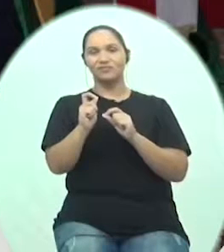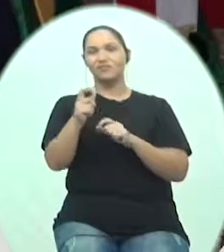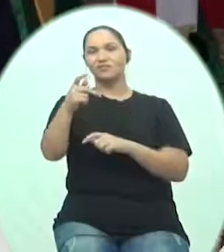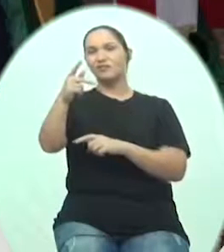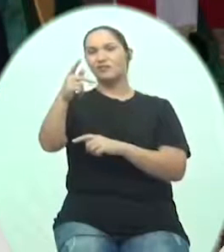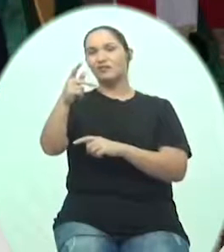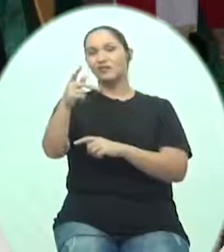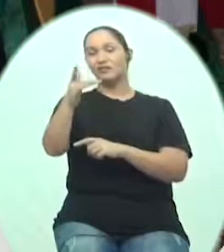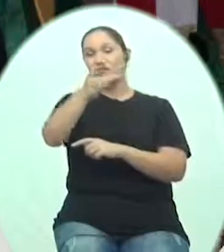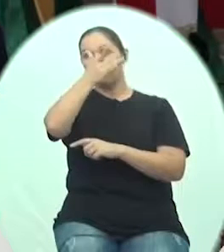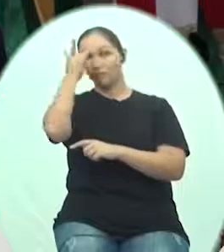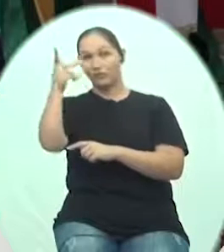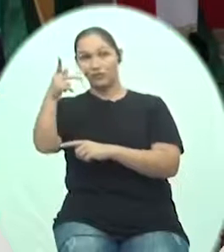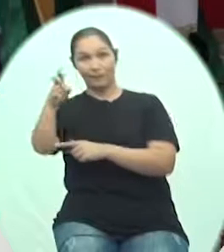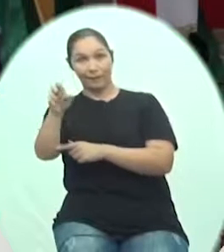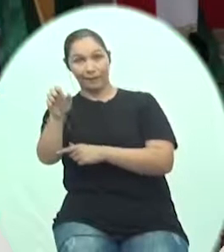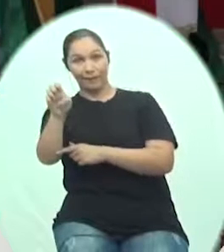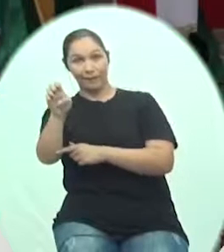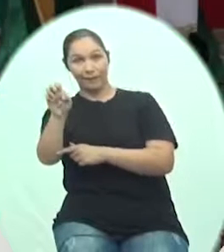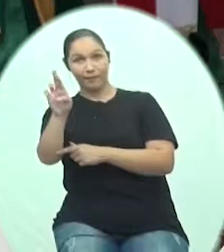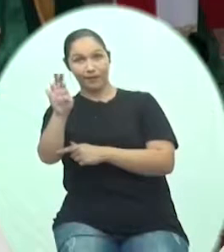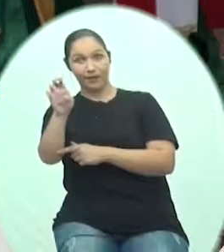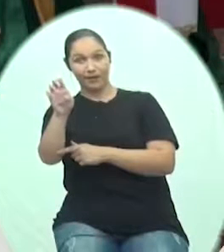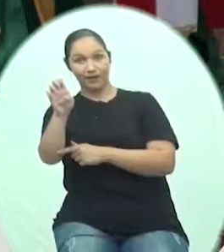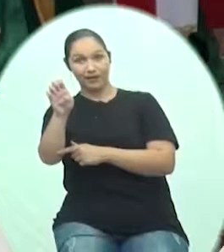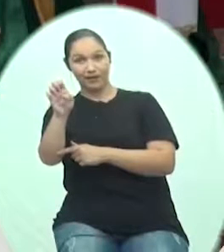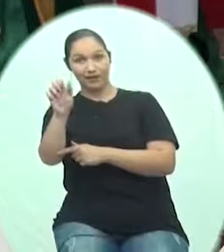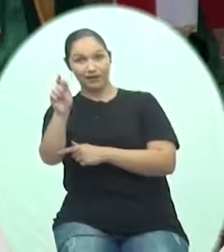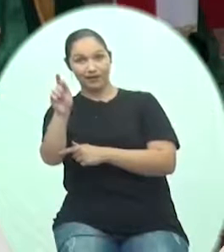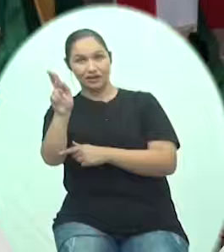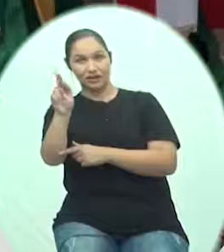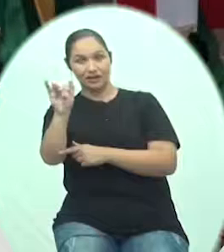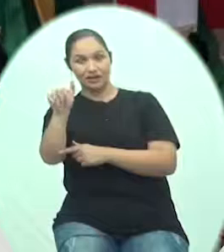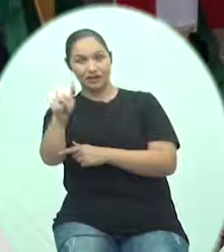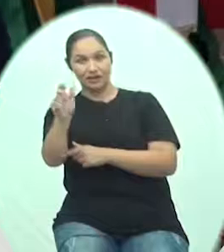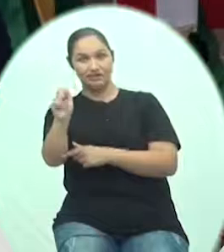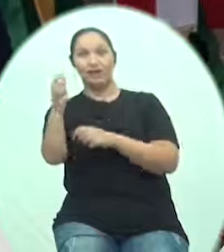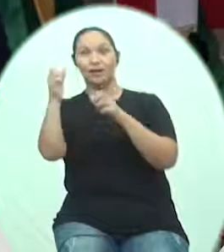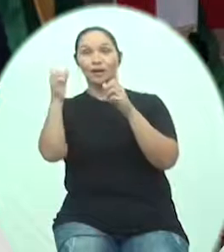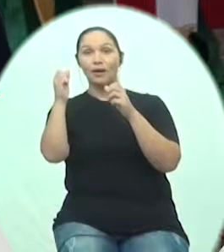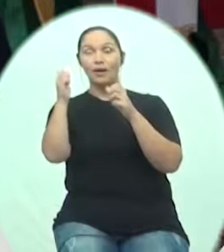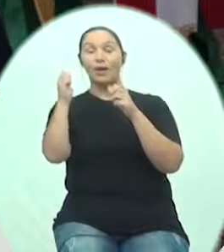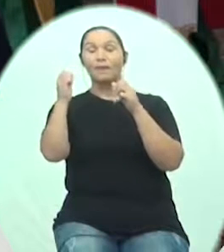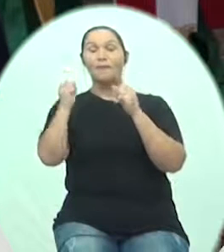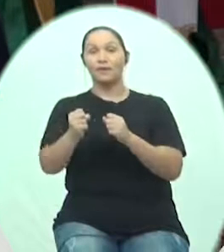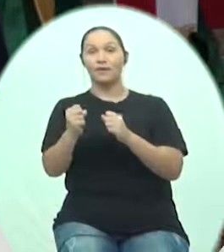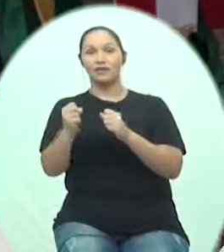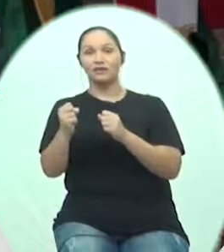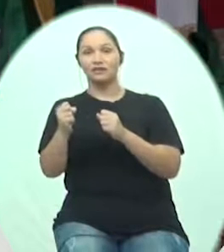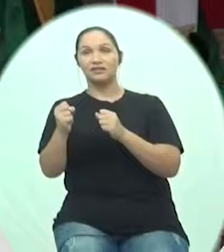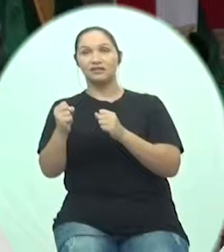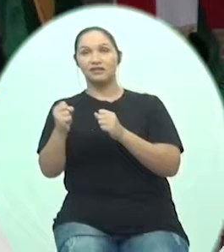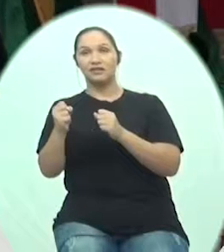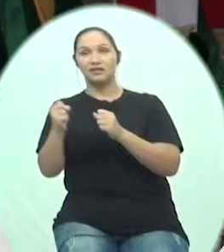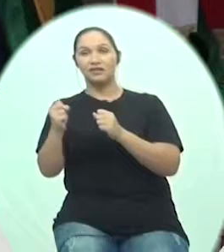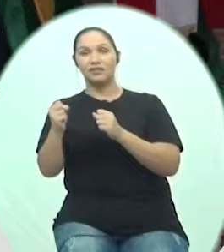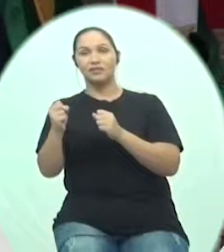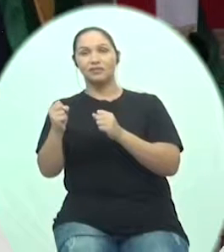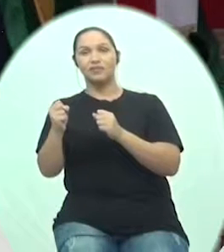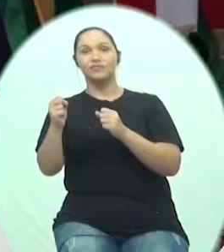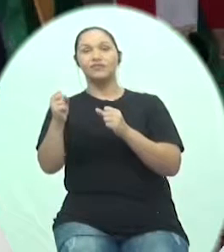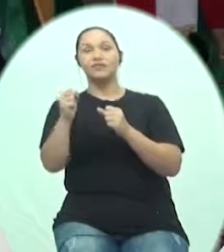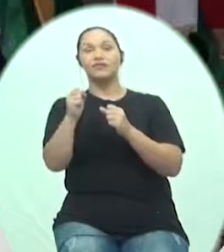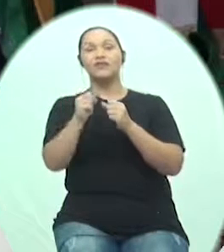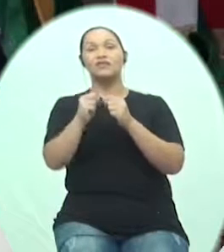sair do Morro Estevo até o Santuário é um grande compromisso e uma luta dessa casa Legislativa que já estivemos em Brasília